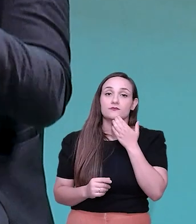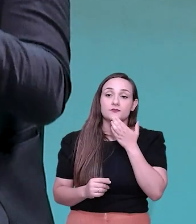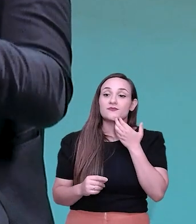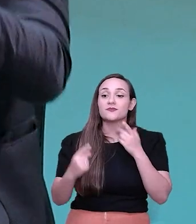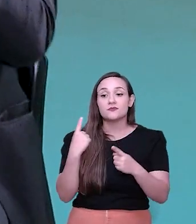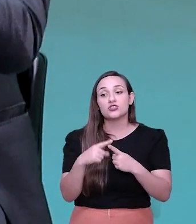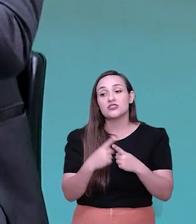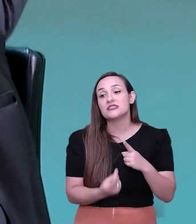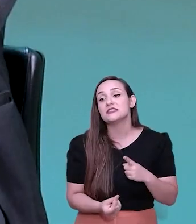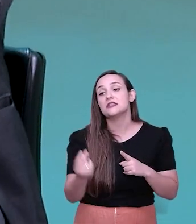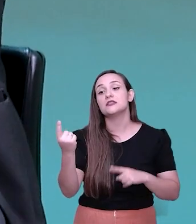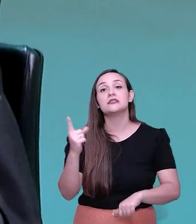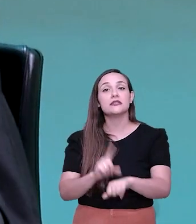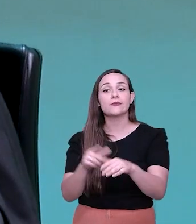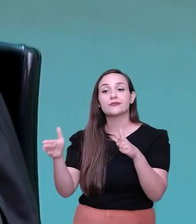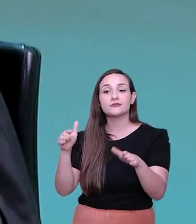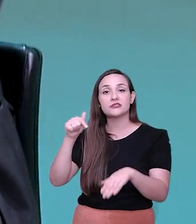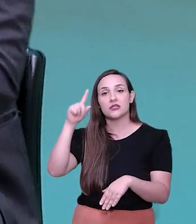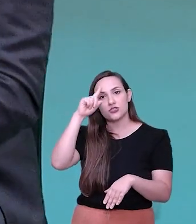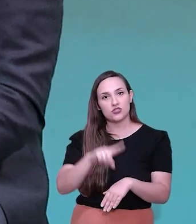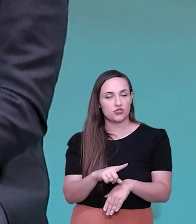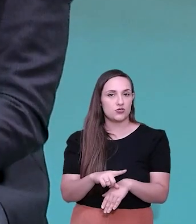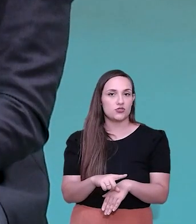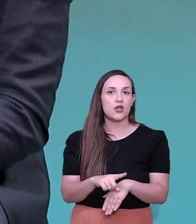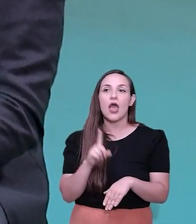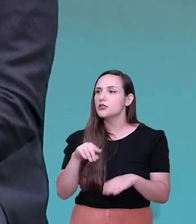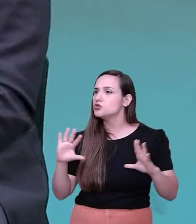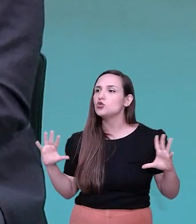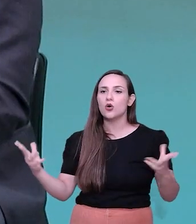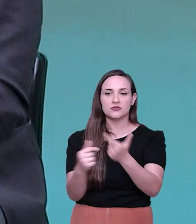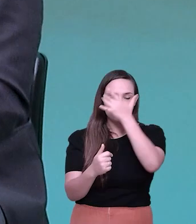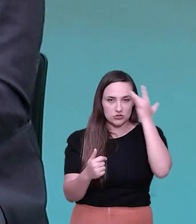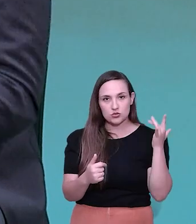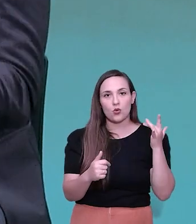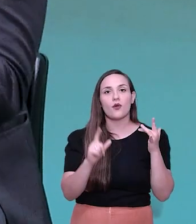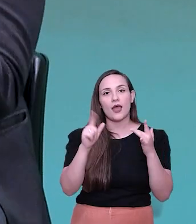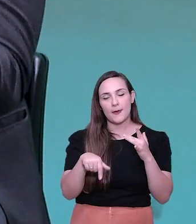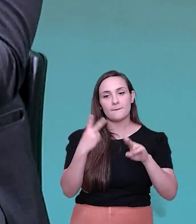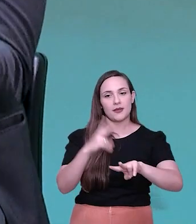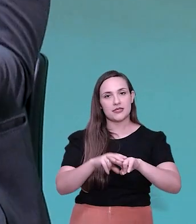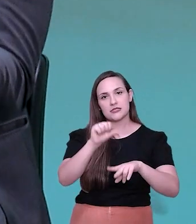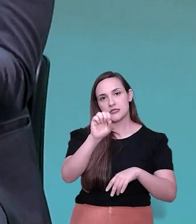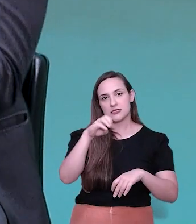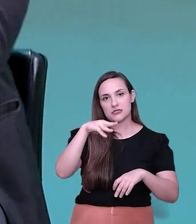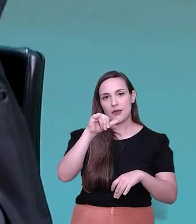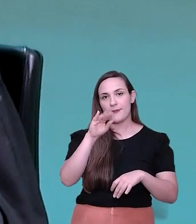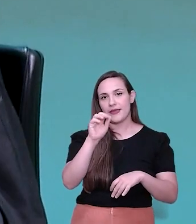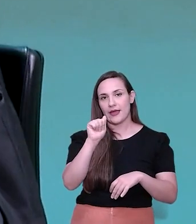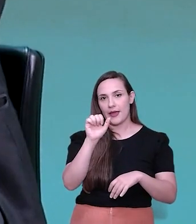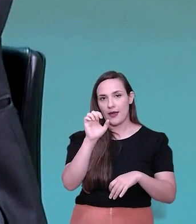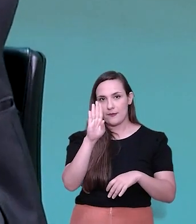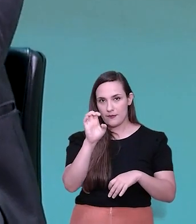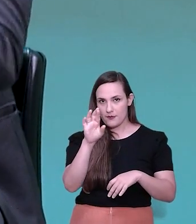temporária é um direito de todos os presos que estão no semiaberto, que não tenham cometido crime hediondo, fica difícil se você for